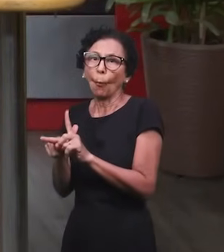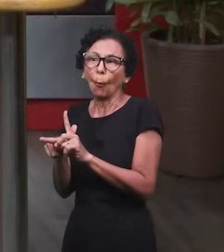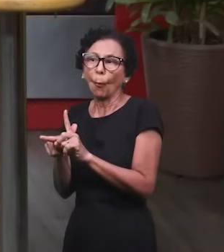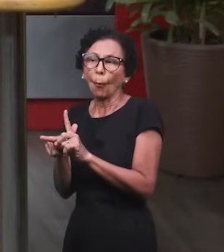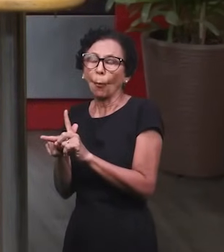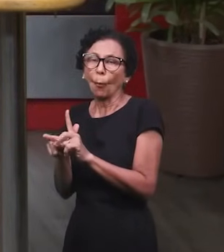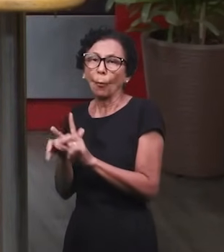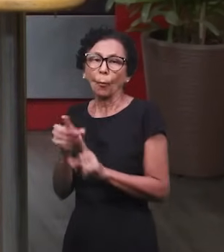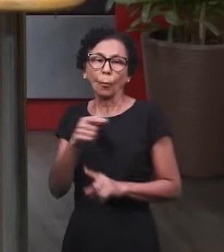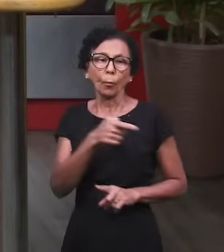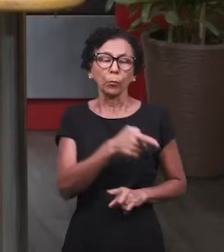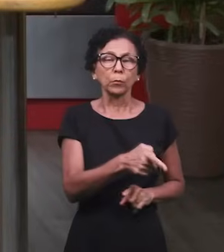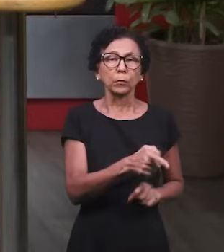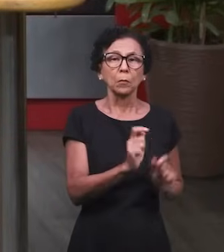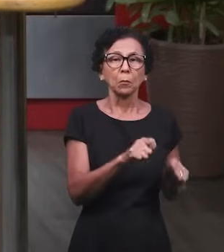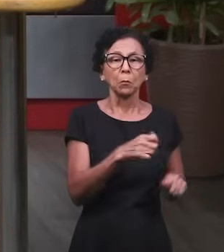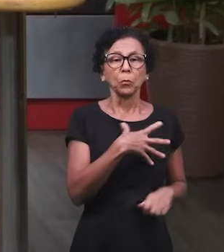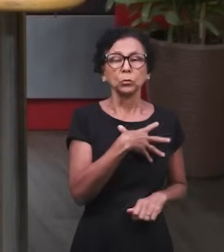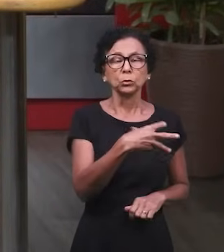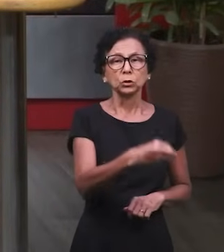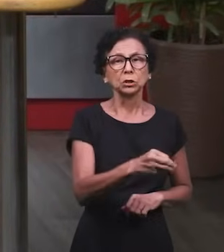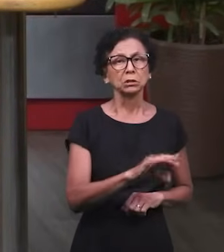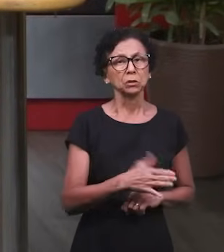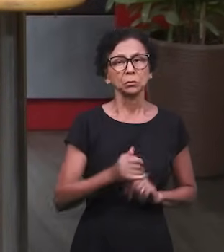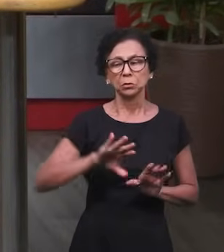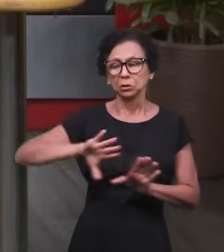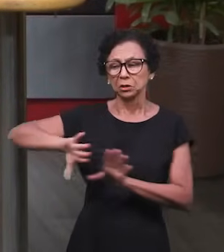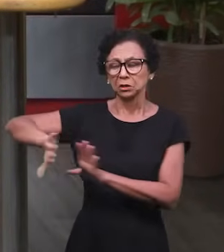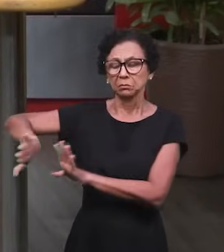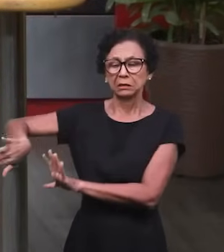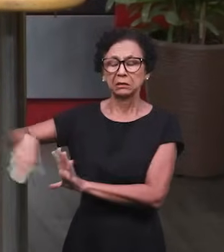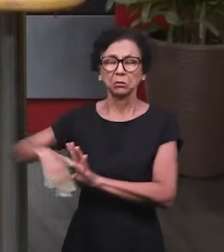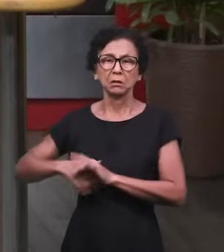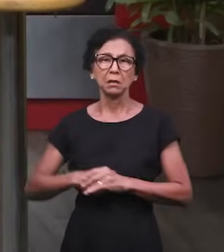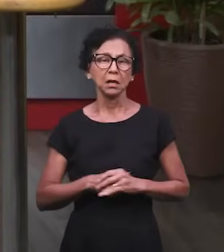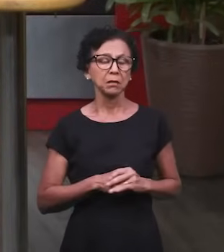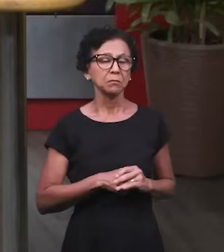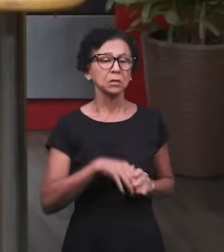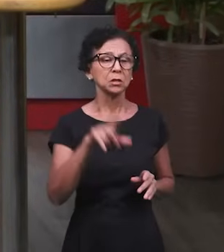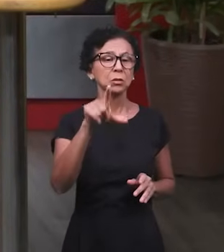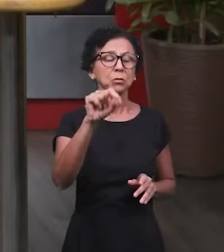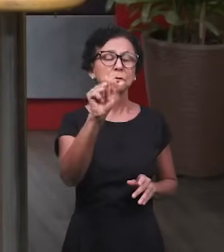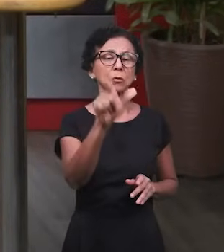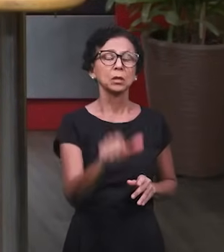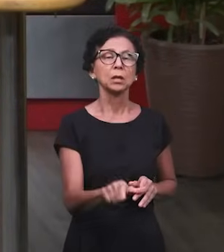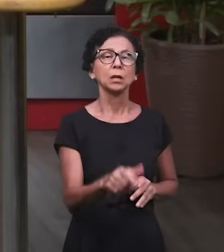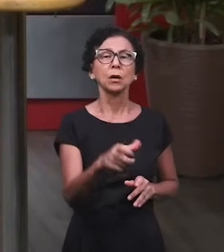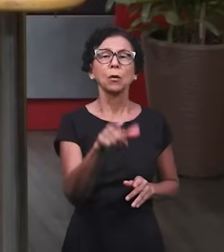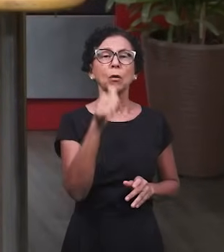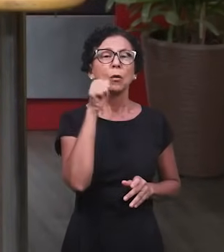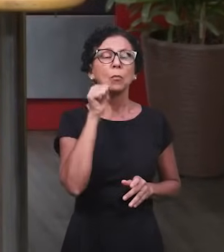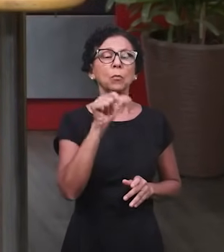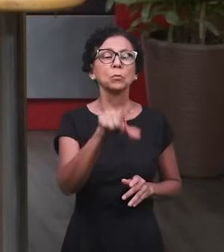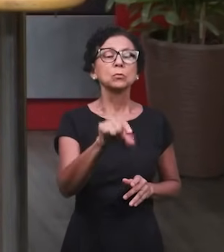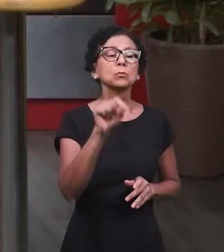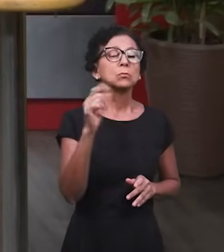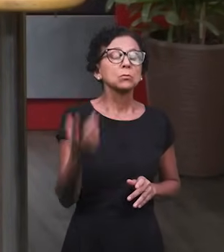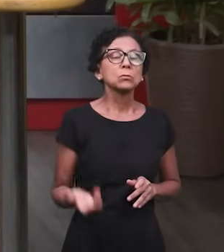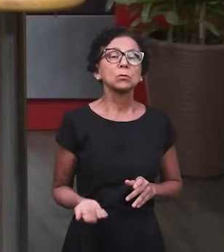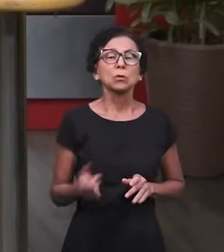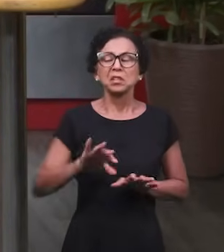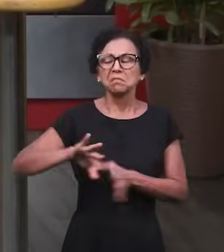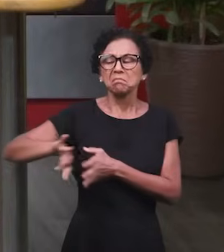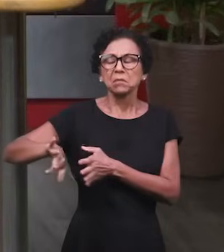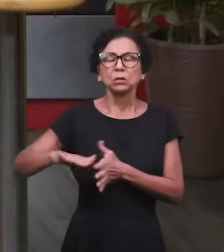casando botando Sara de lado e convivendo e vivendo Mas ele não fez isso e quando o senhor fala com